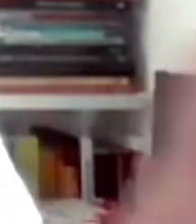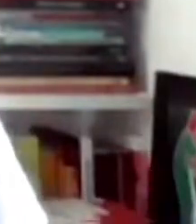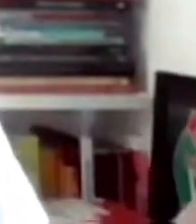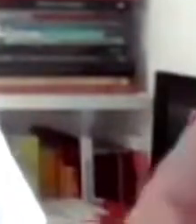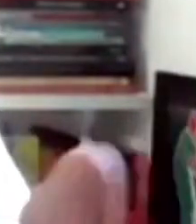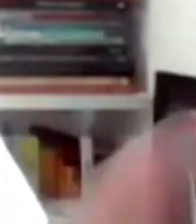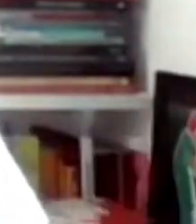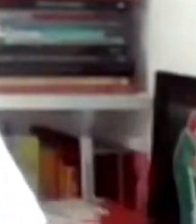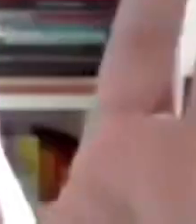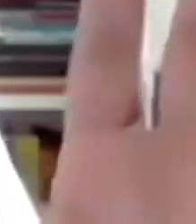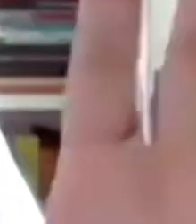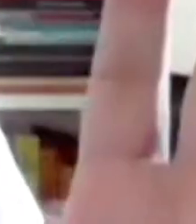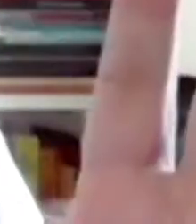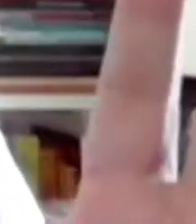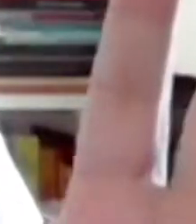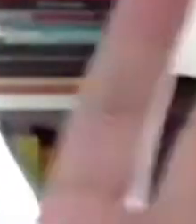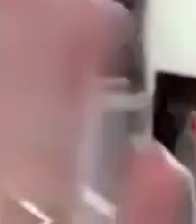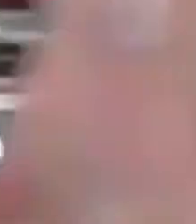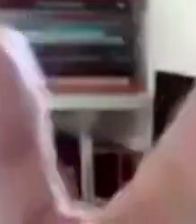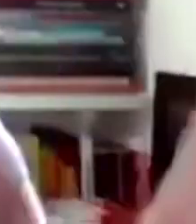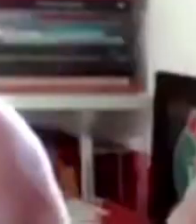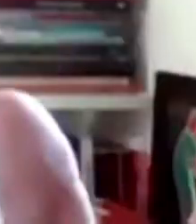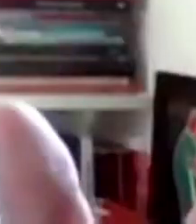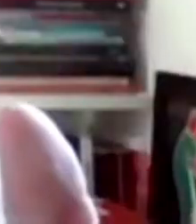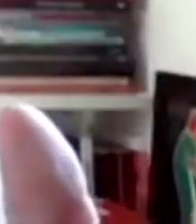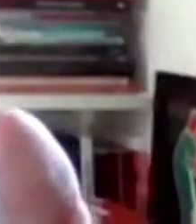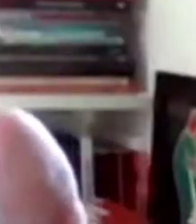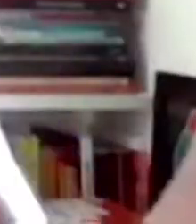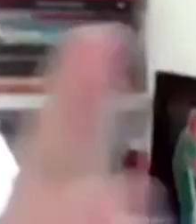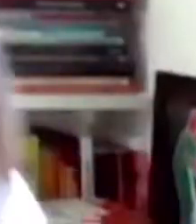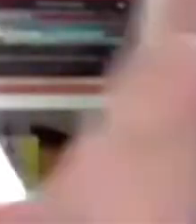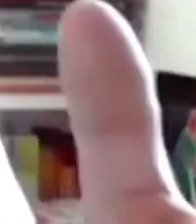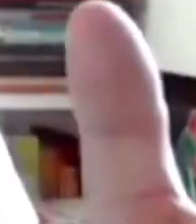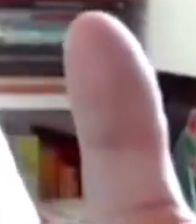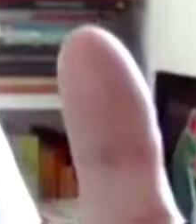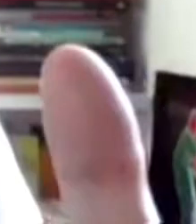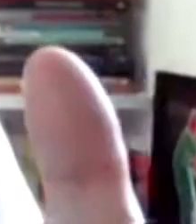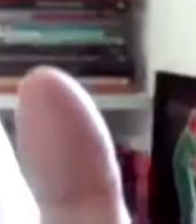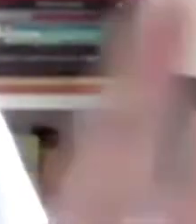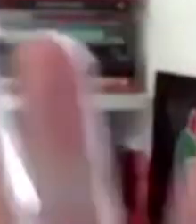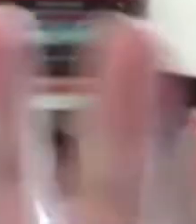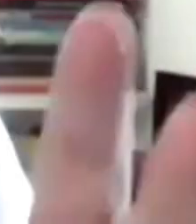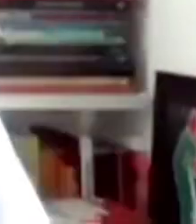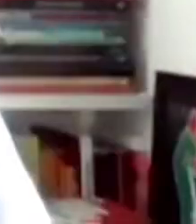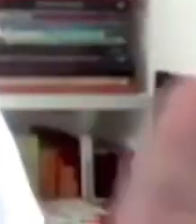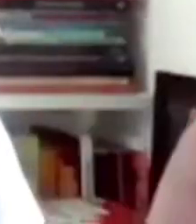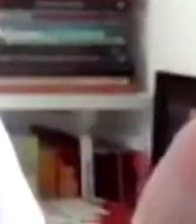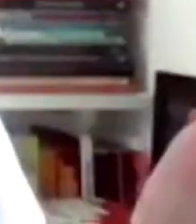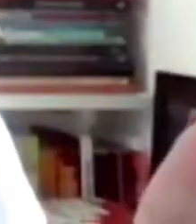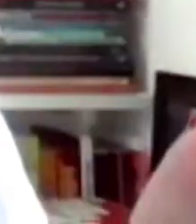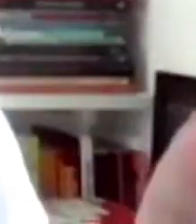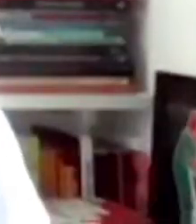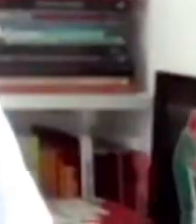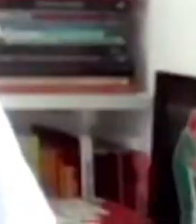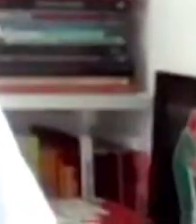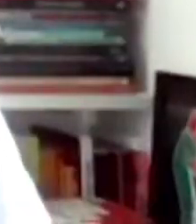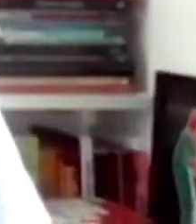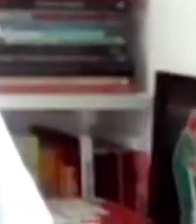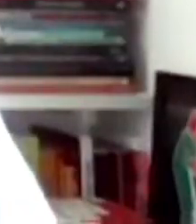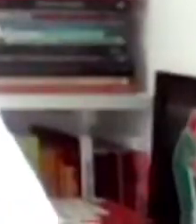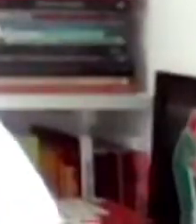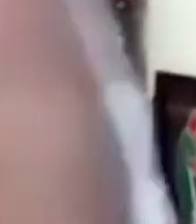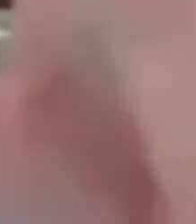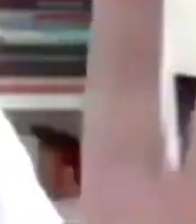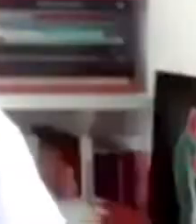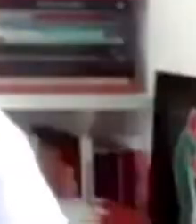jurídico, justamente por não ser 1 mais 1 igual a 2, você vai ter entendimentos diferentes, uma consolidação disso, e a prefeitura se utiliza, né,